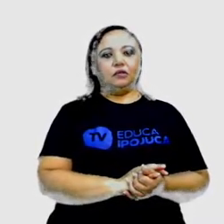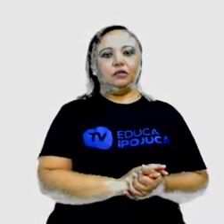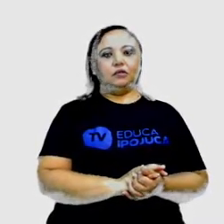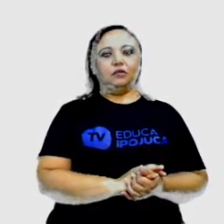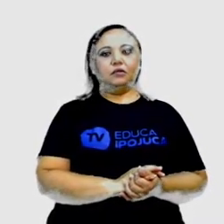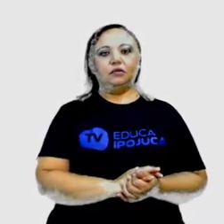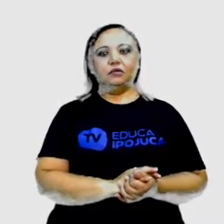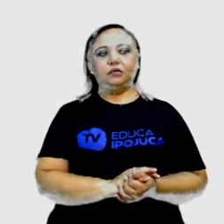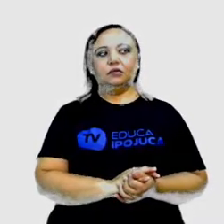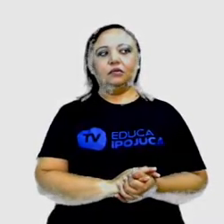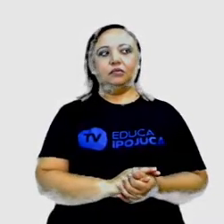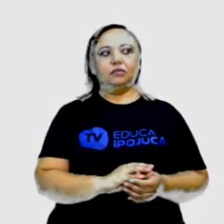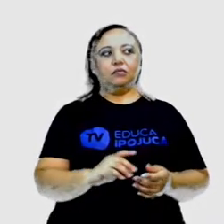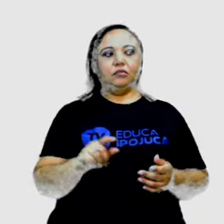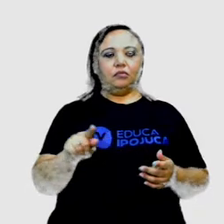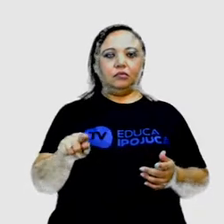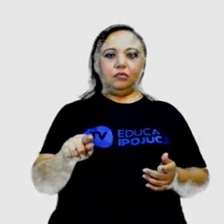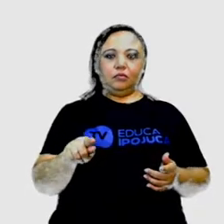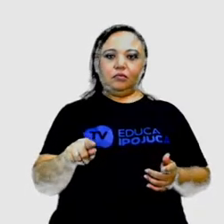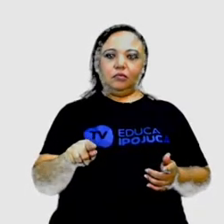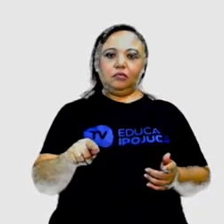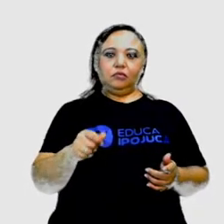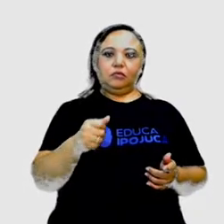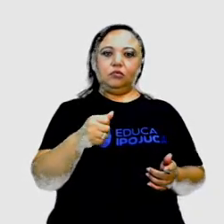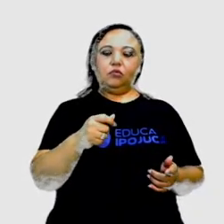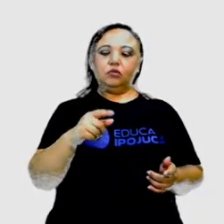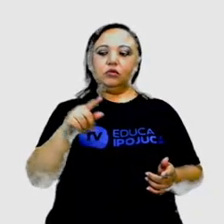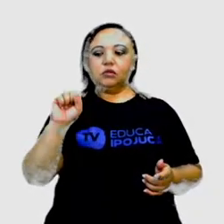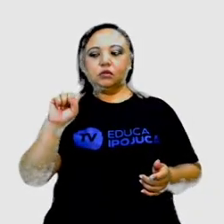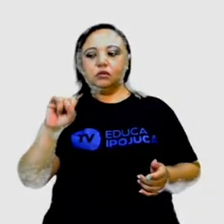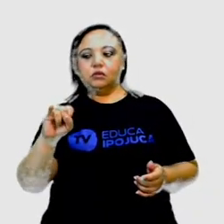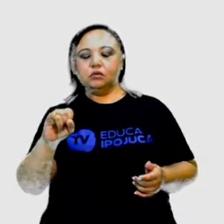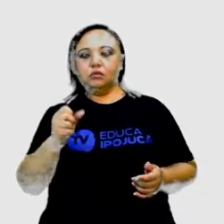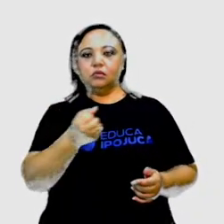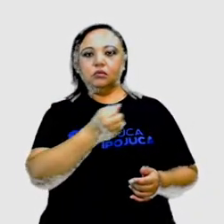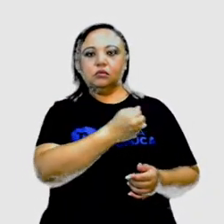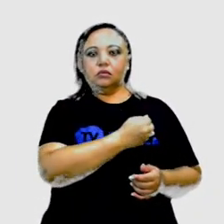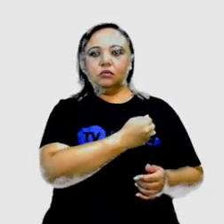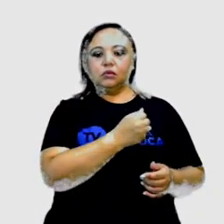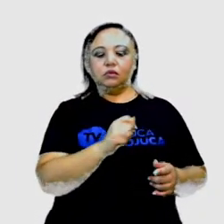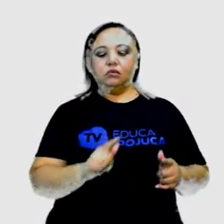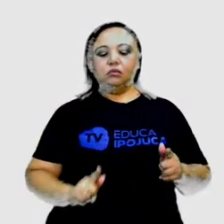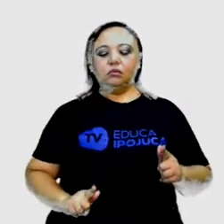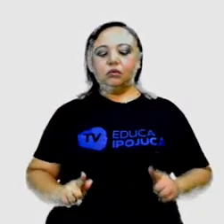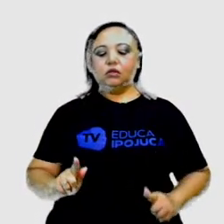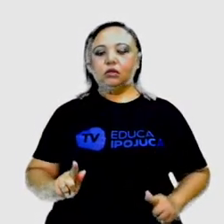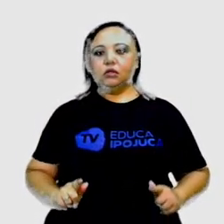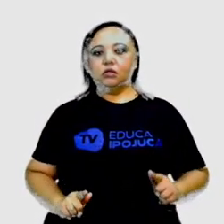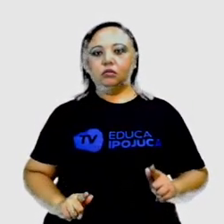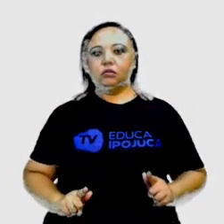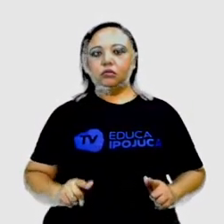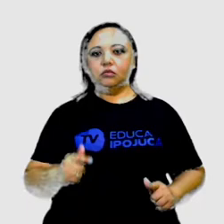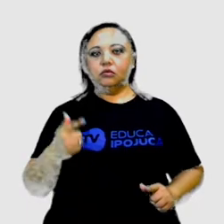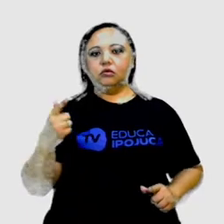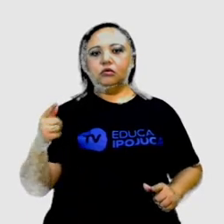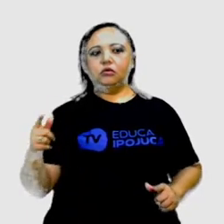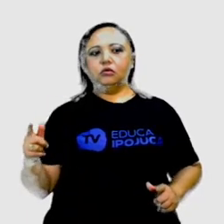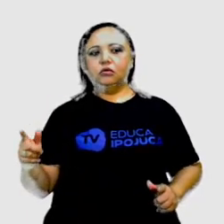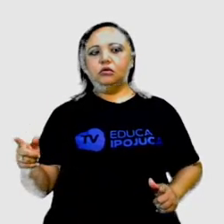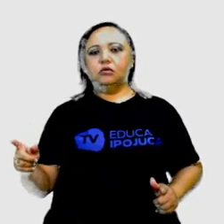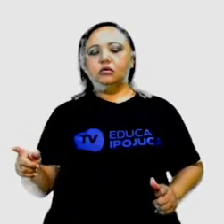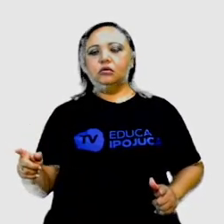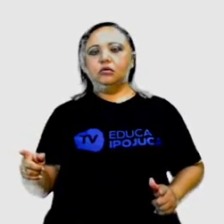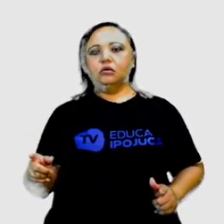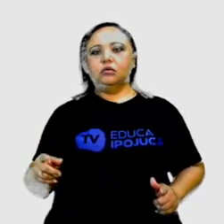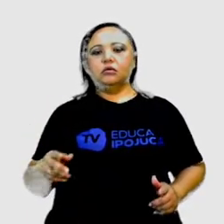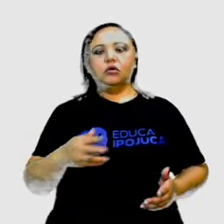Então, se um número não é primo e a gente não está considerando o número 1, como é que nós chamamos